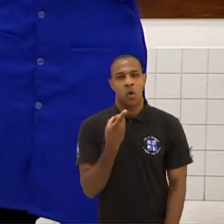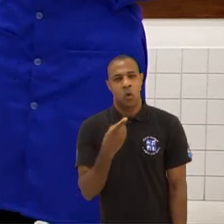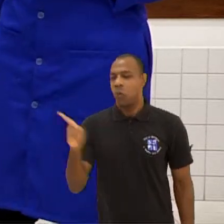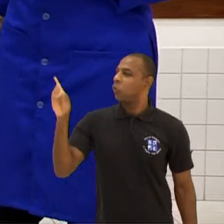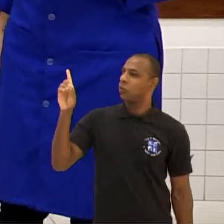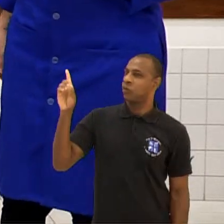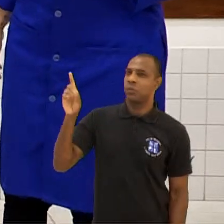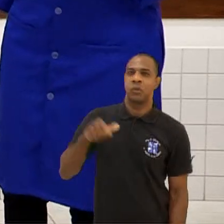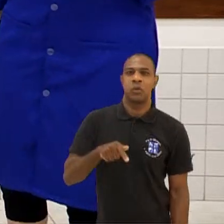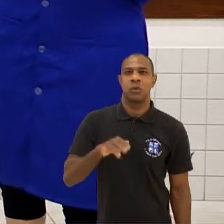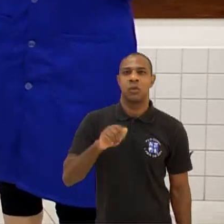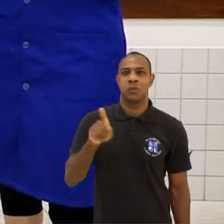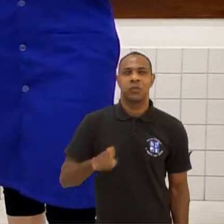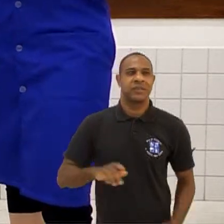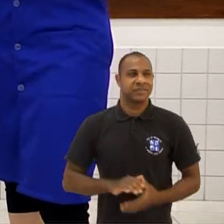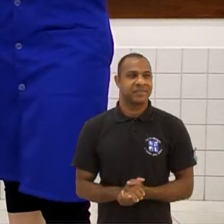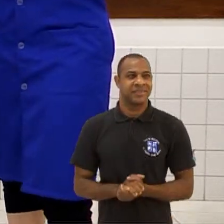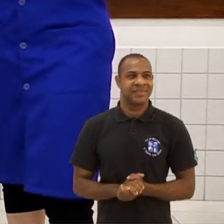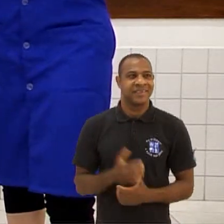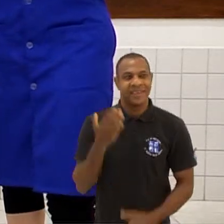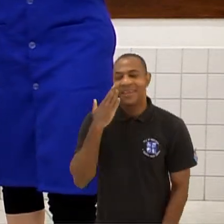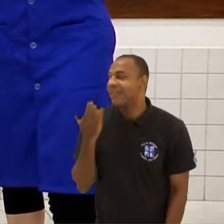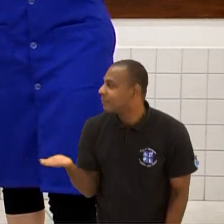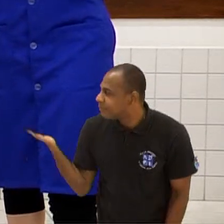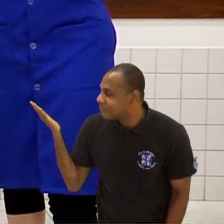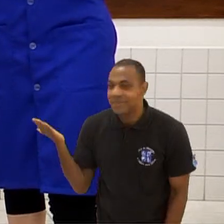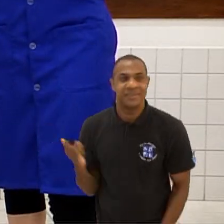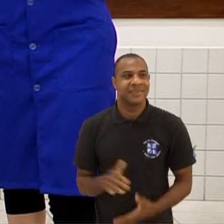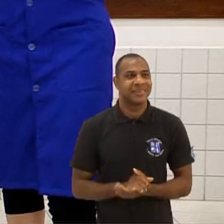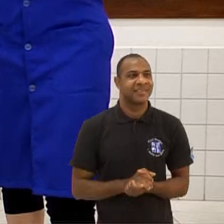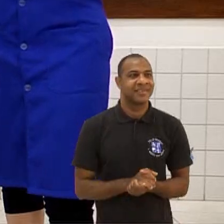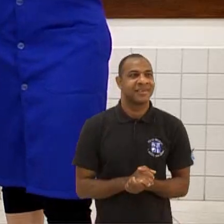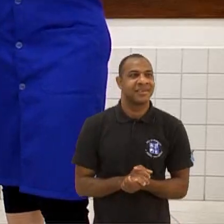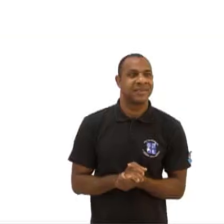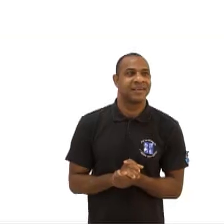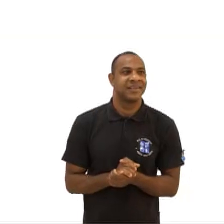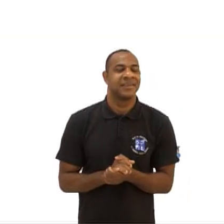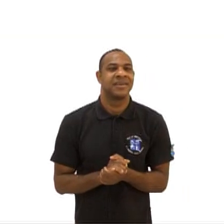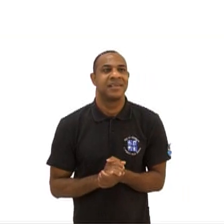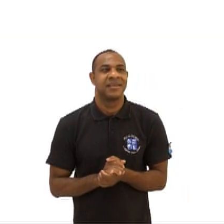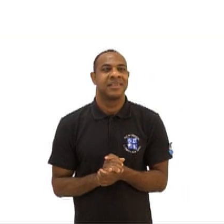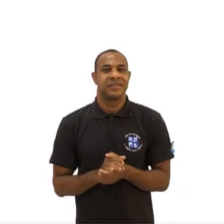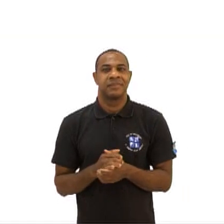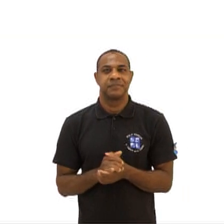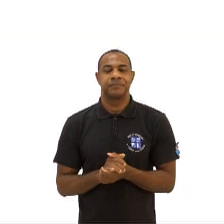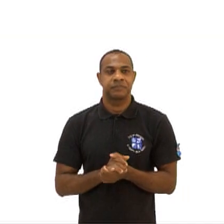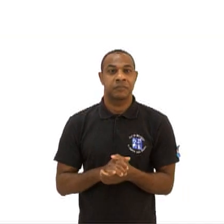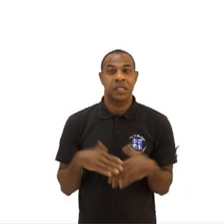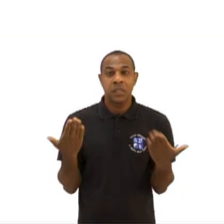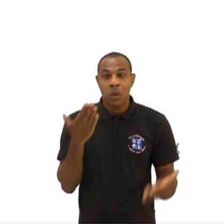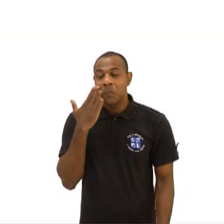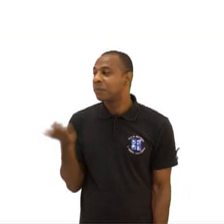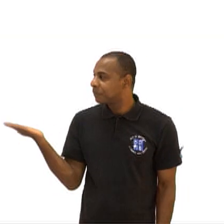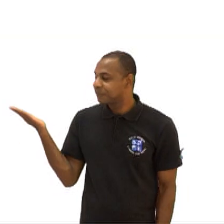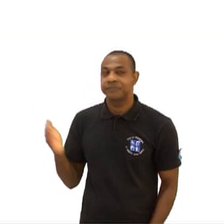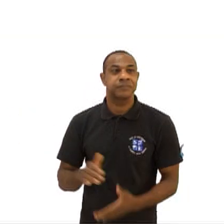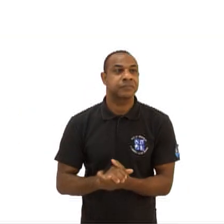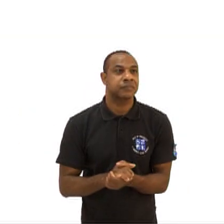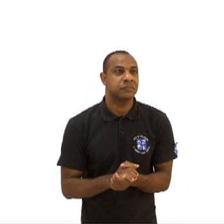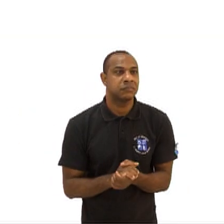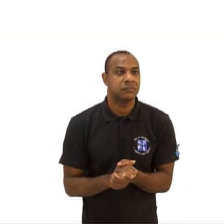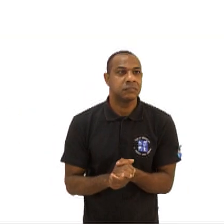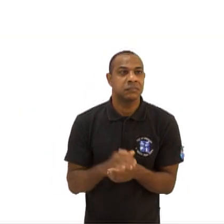quase acabando, né? Então vamos deixar essa figura aqui, pediram para deixar a figura um pouquinho mais de tempo aí, né? Então vejamos assim, né?